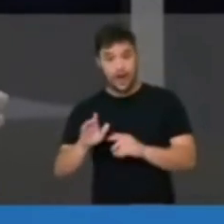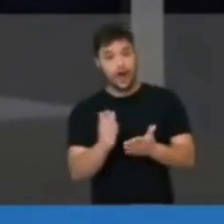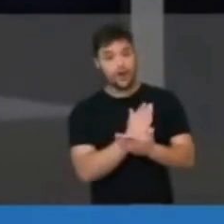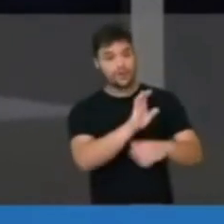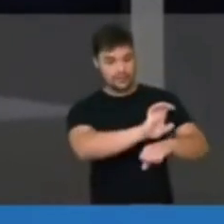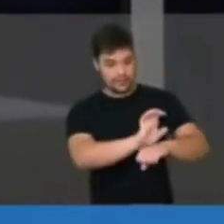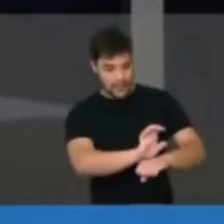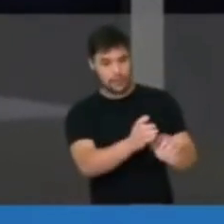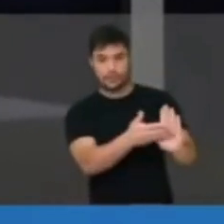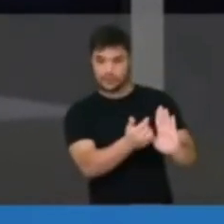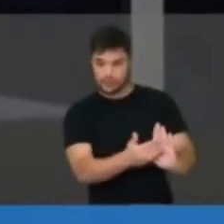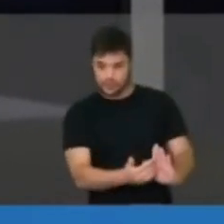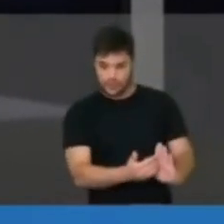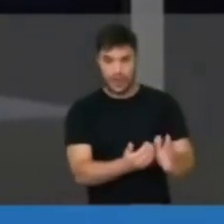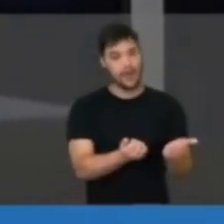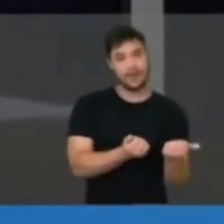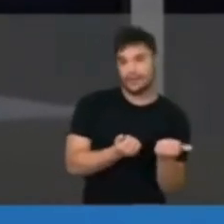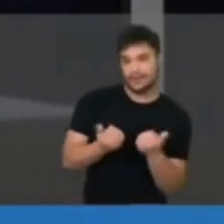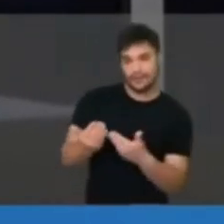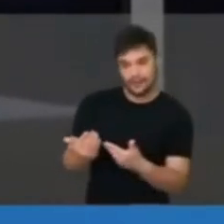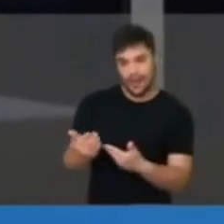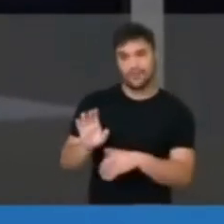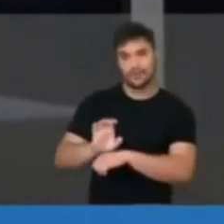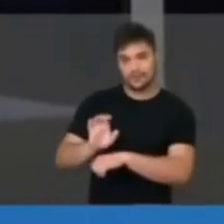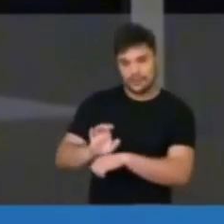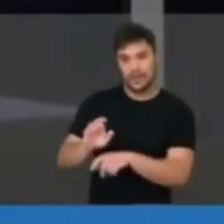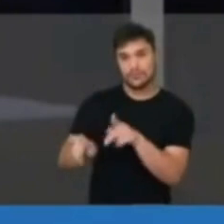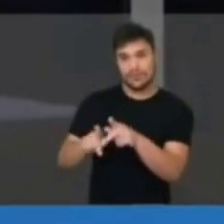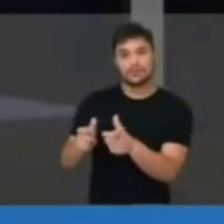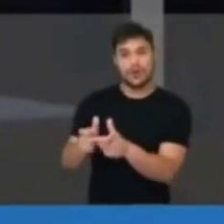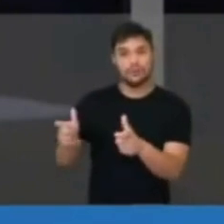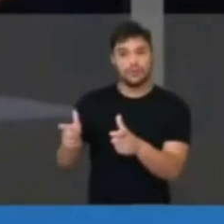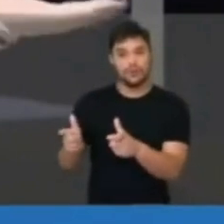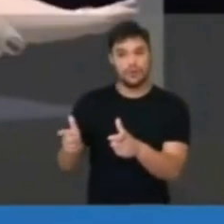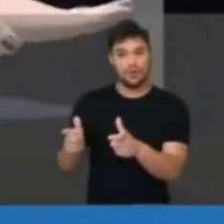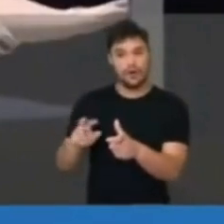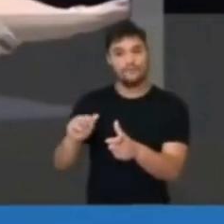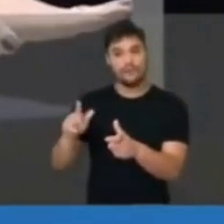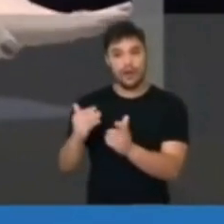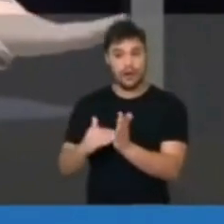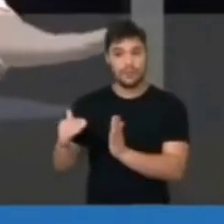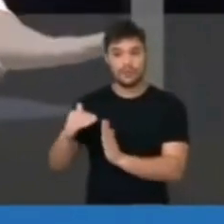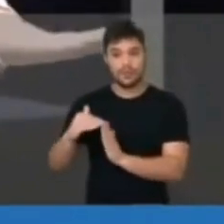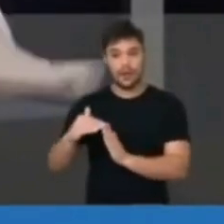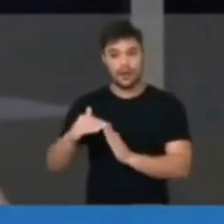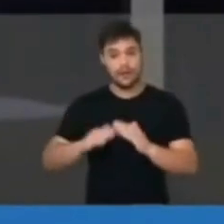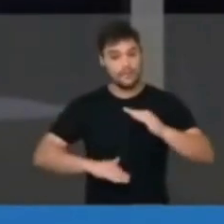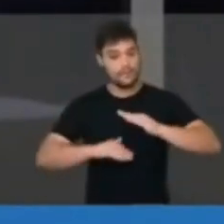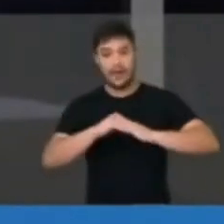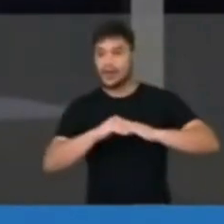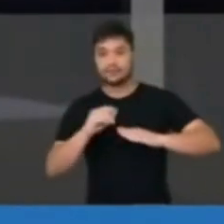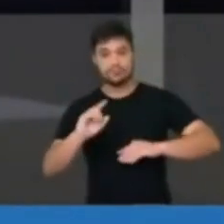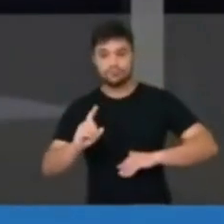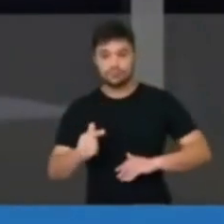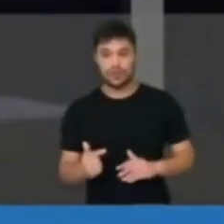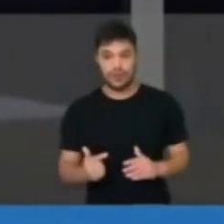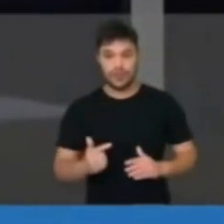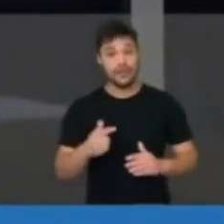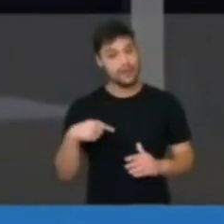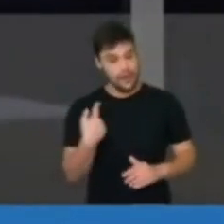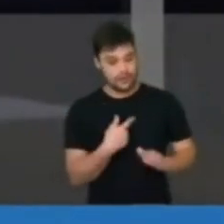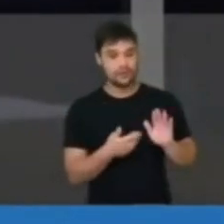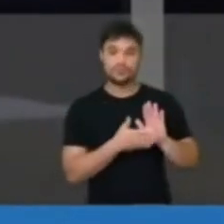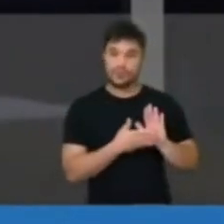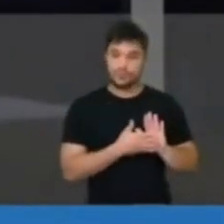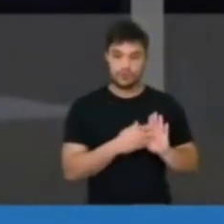alguns estados e dar para os que tiveram população aumentada, sem mudar o limite máximo. E foi isso que nós propusemos